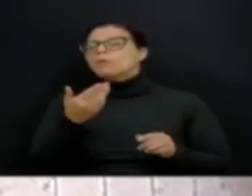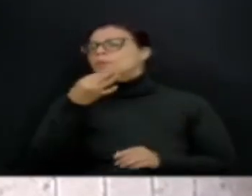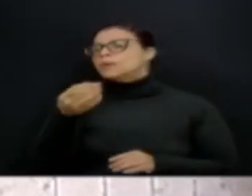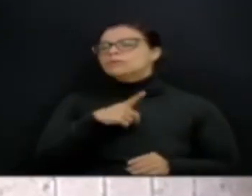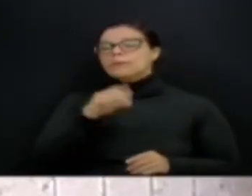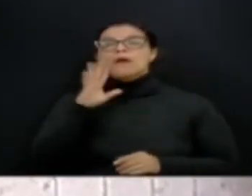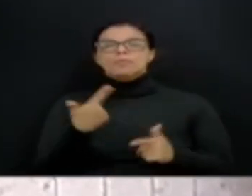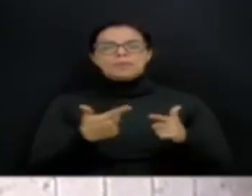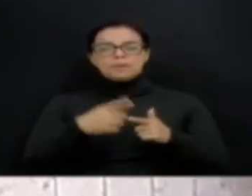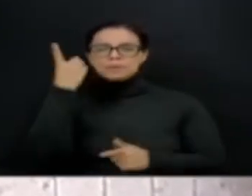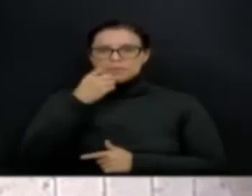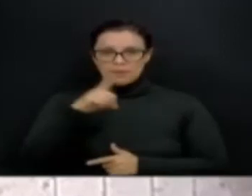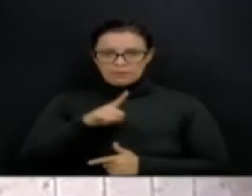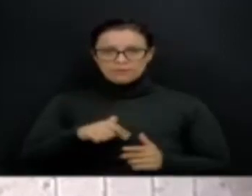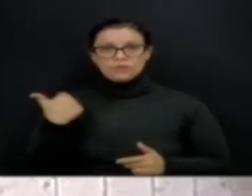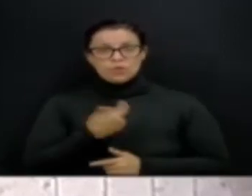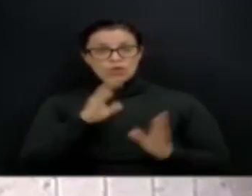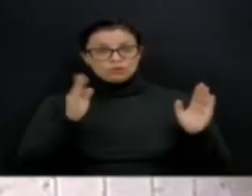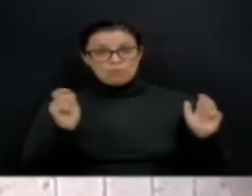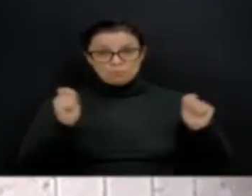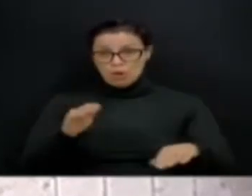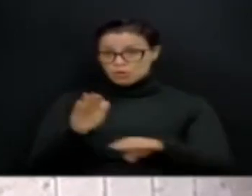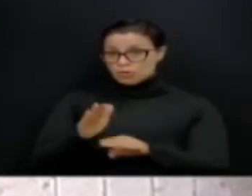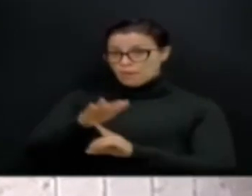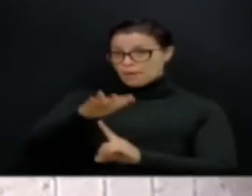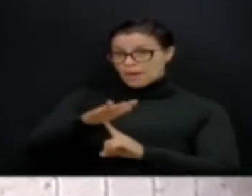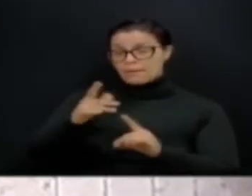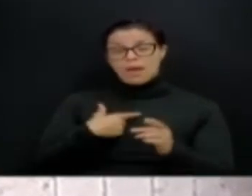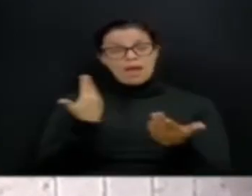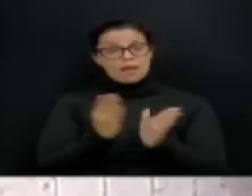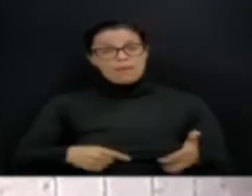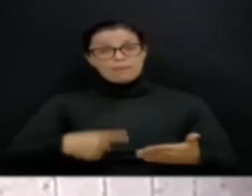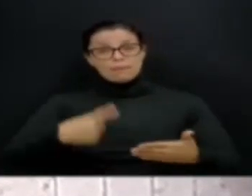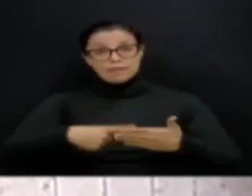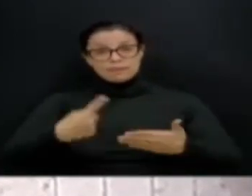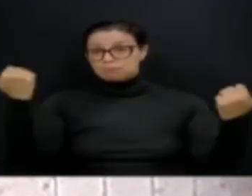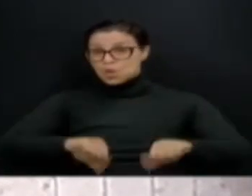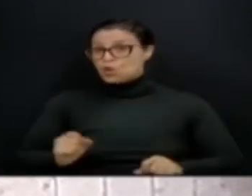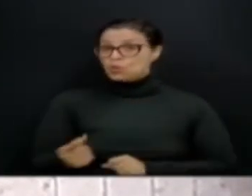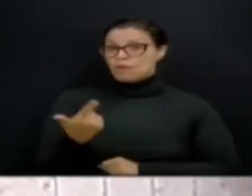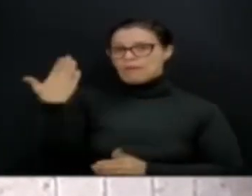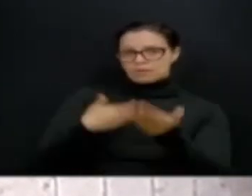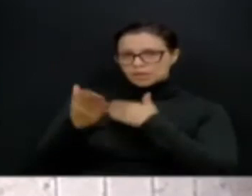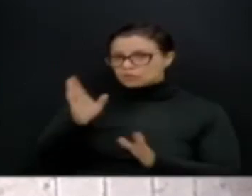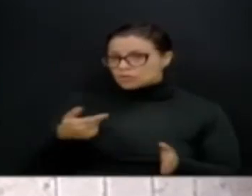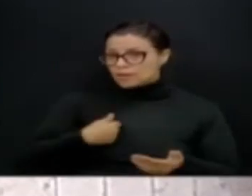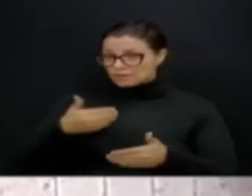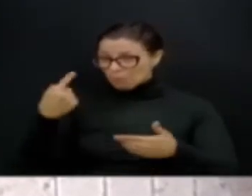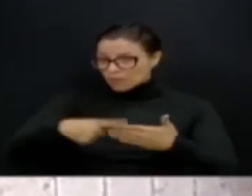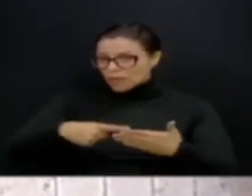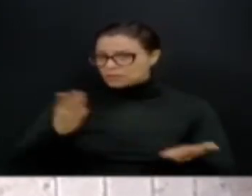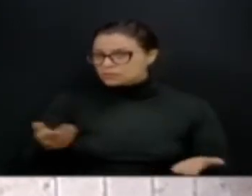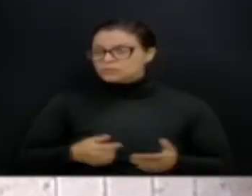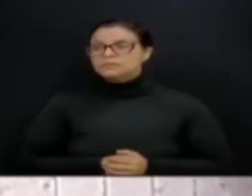aqui para os nossos deputados. Como a gente pode ajudar o Paraná a se livrar de um pedágio pior do que está vindo do que